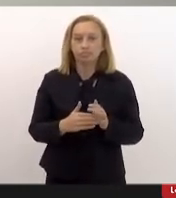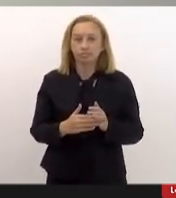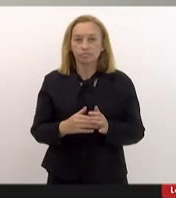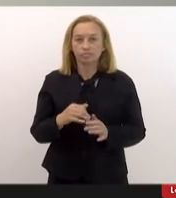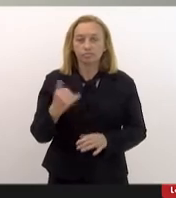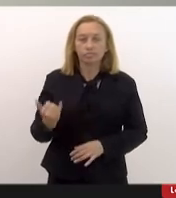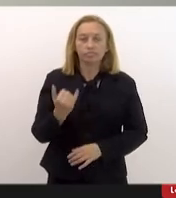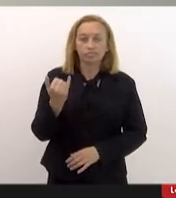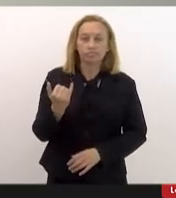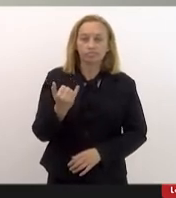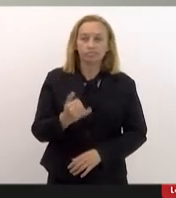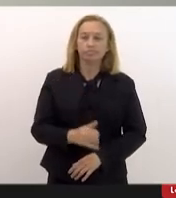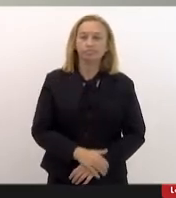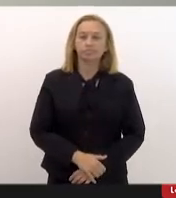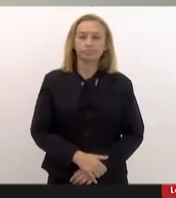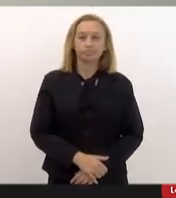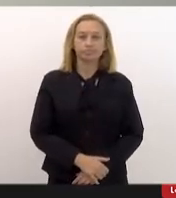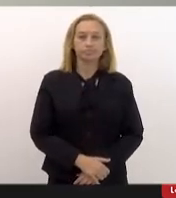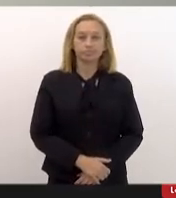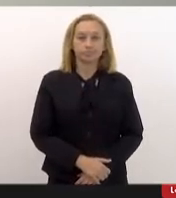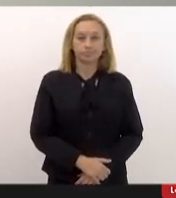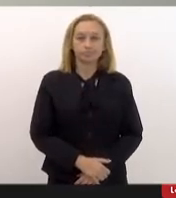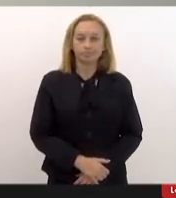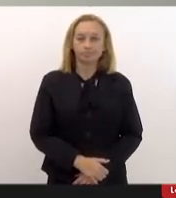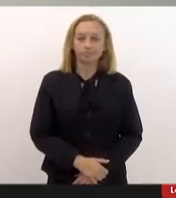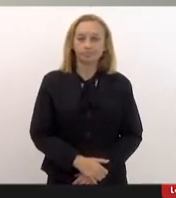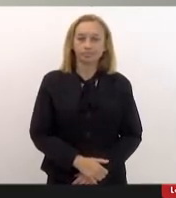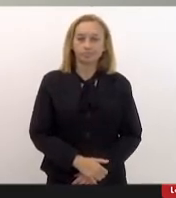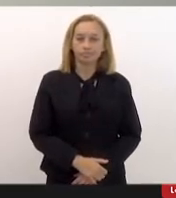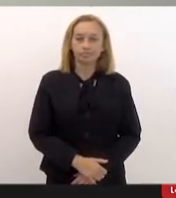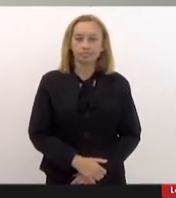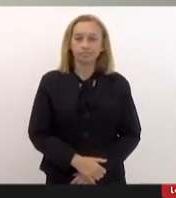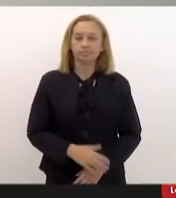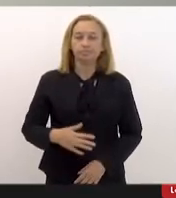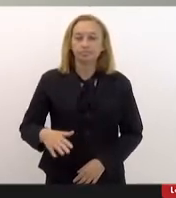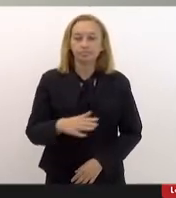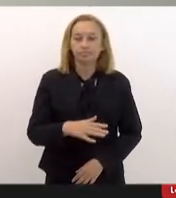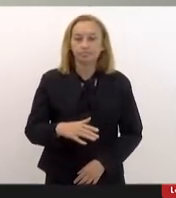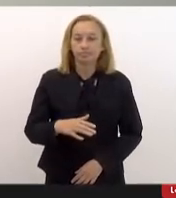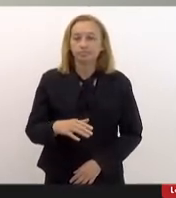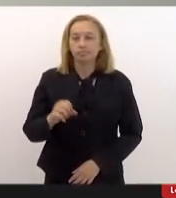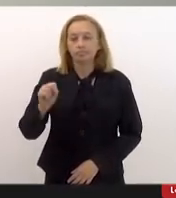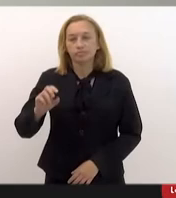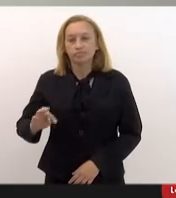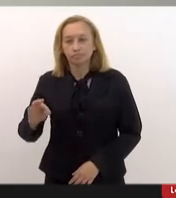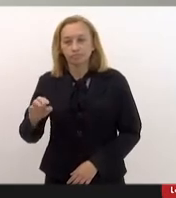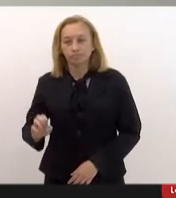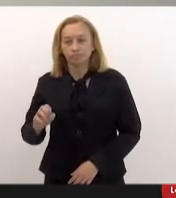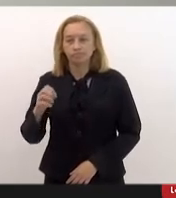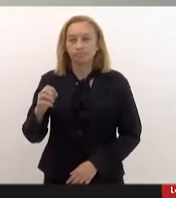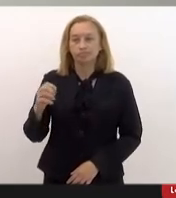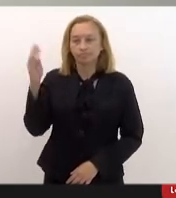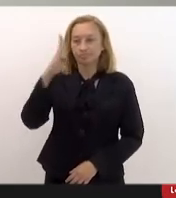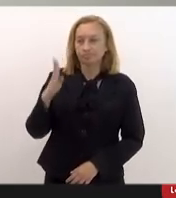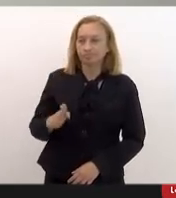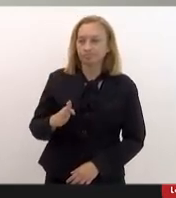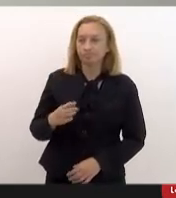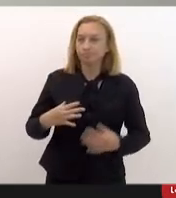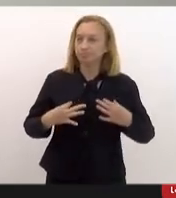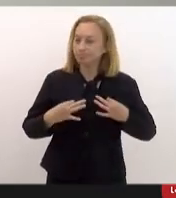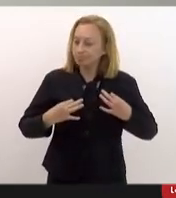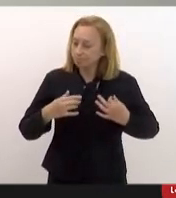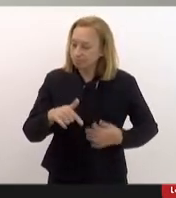importante artéria logística, o que vai reverberar também na região sudeste, no Brasil também como um todo. Era isso, senhores. Fico à